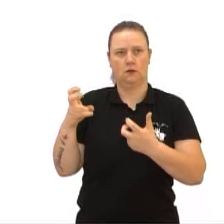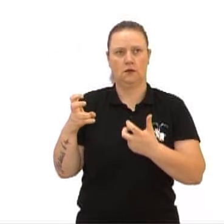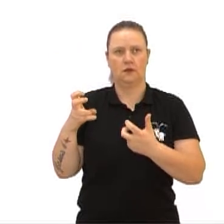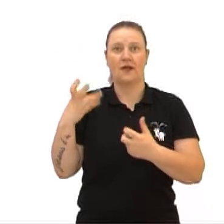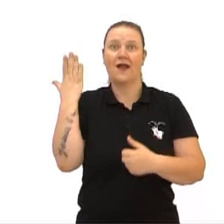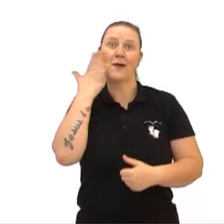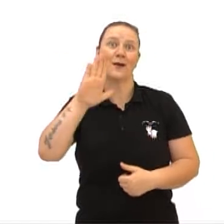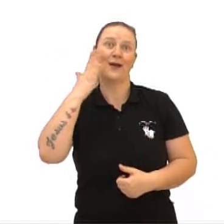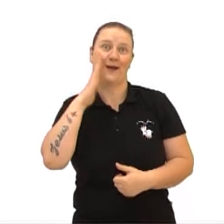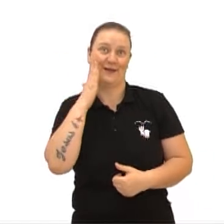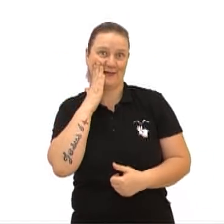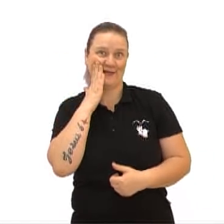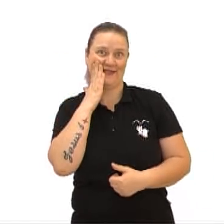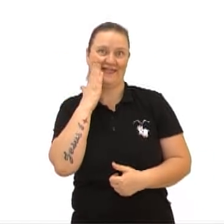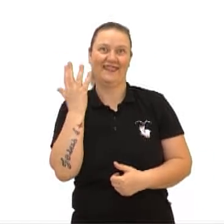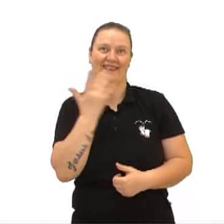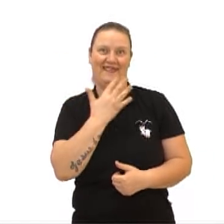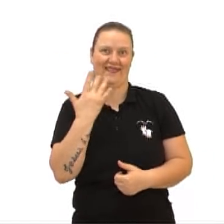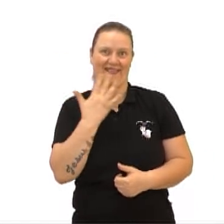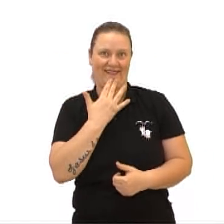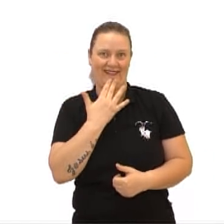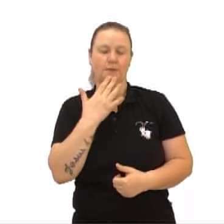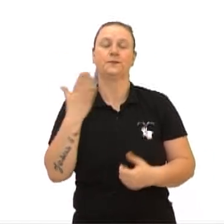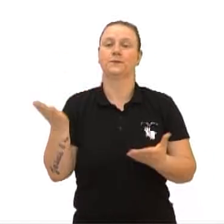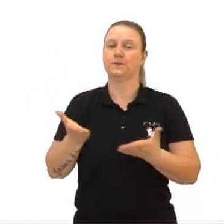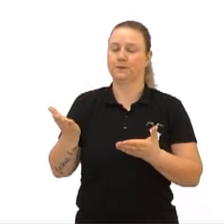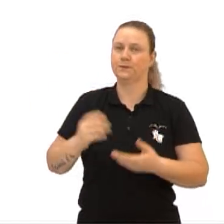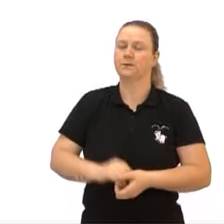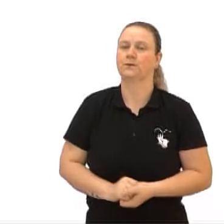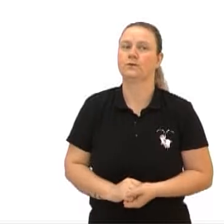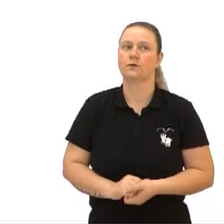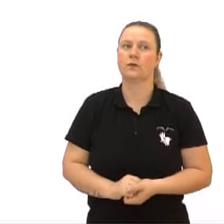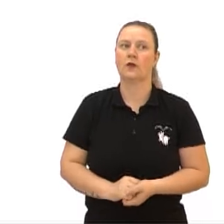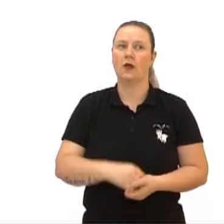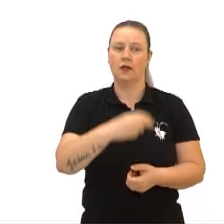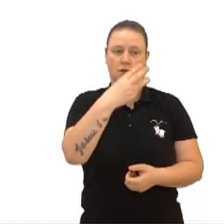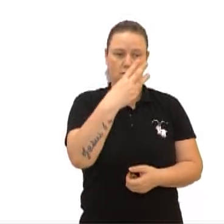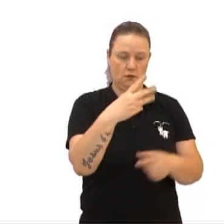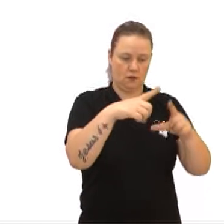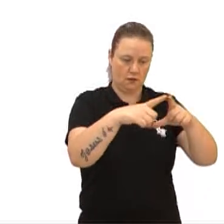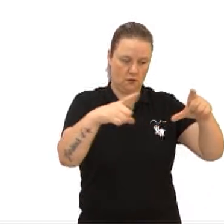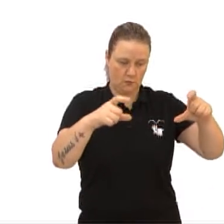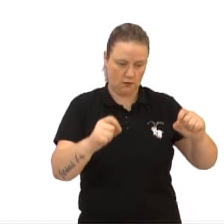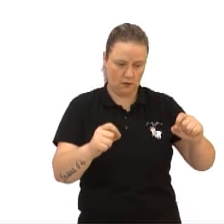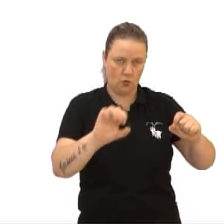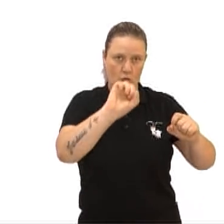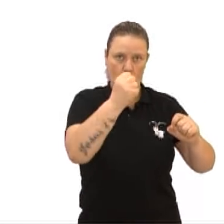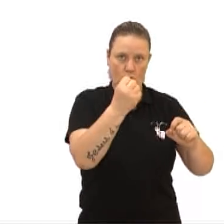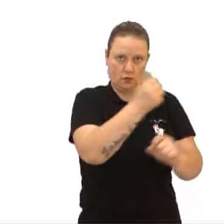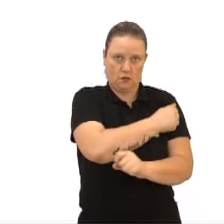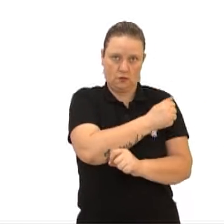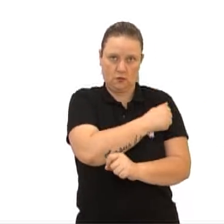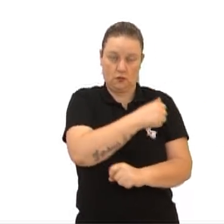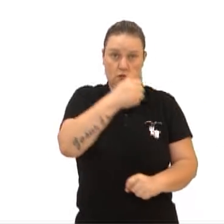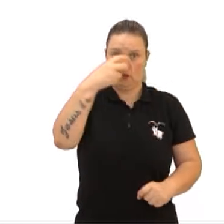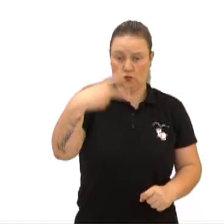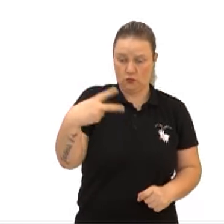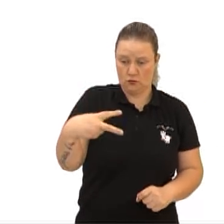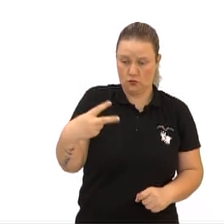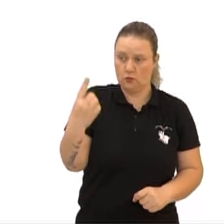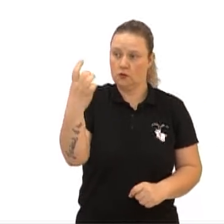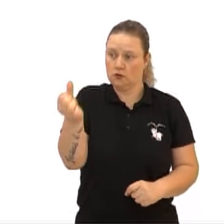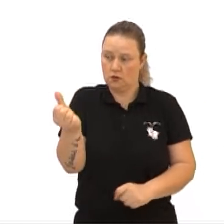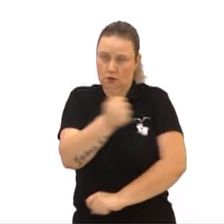até em azul aqui. O que nós temos que extrair desse enunciado, né? 3 bilhetes foram comprados por 8 alunos, 2 bilhetes por